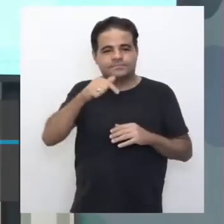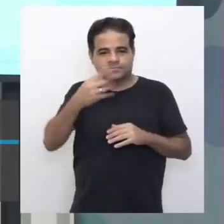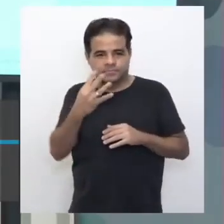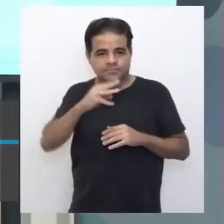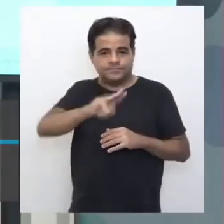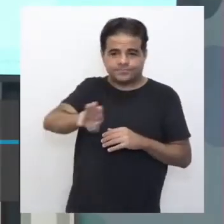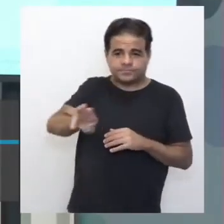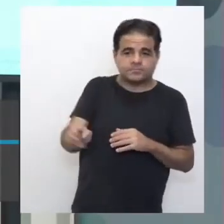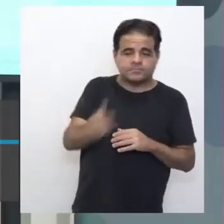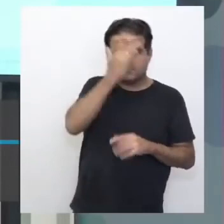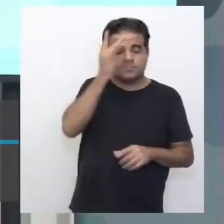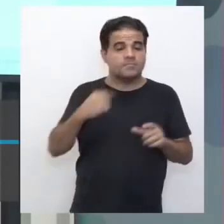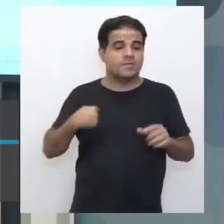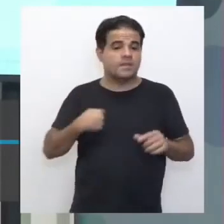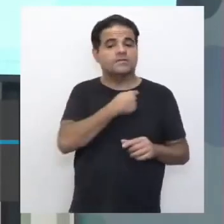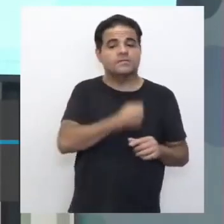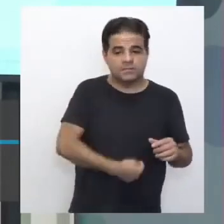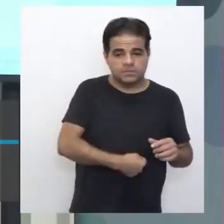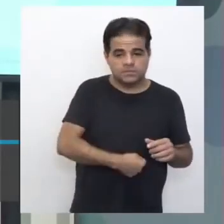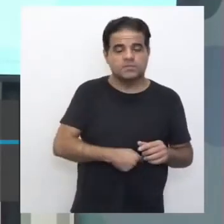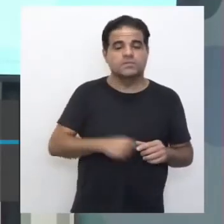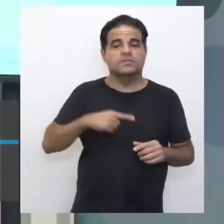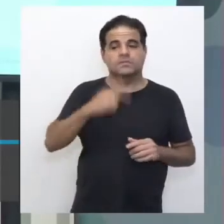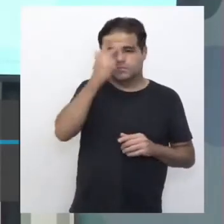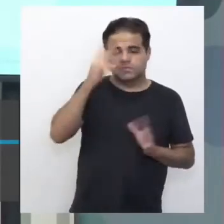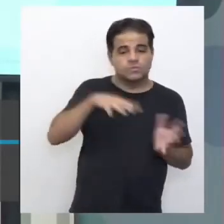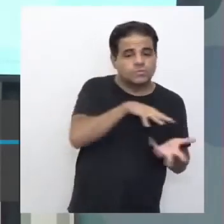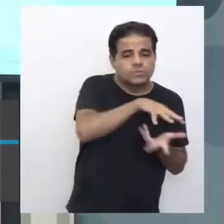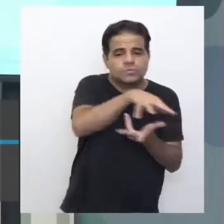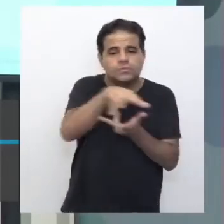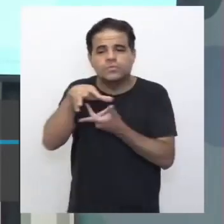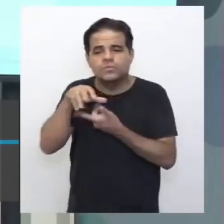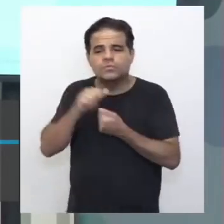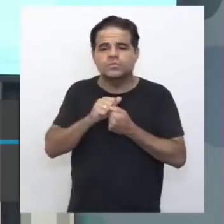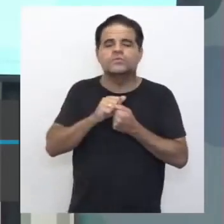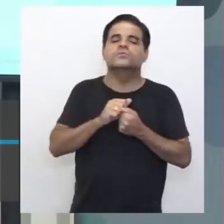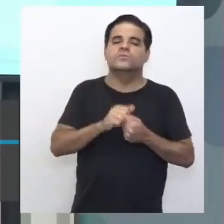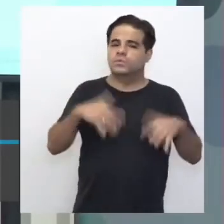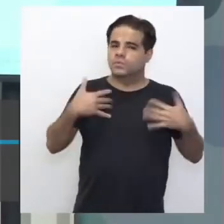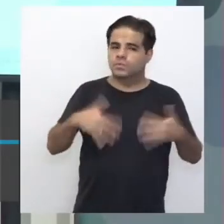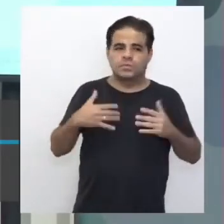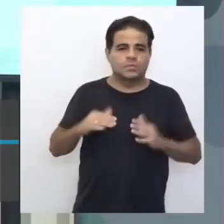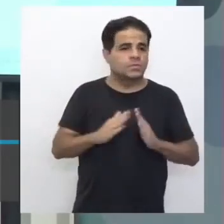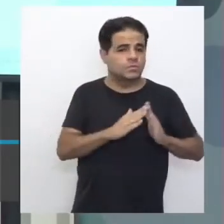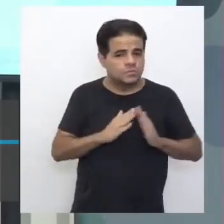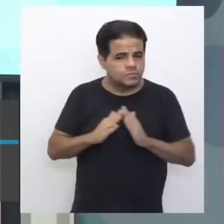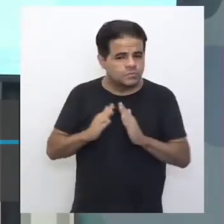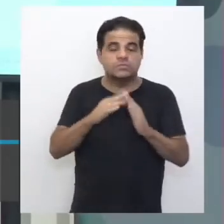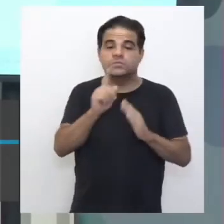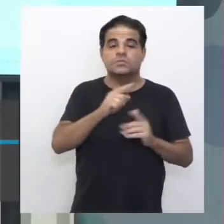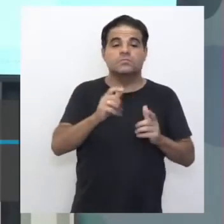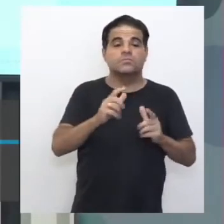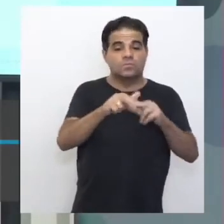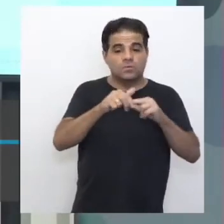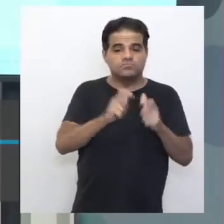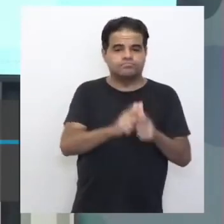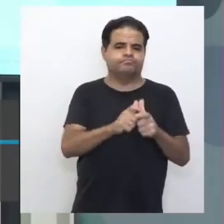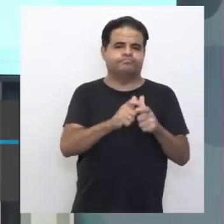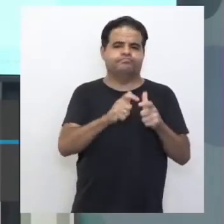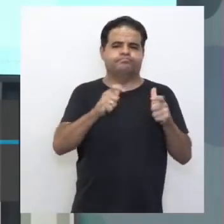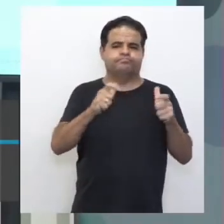por exemplo, que tem a maior população do mundo, é um país populoso, mas ele não é povoado por causa da sua extensão